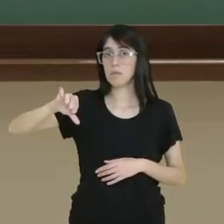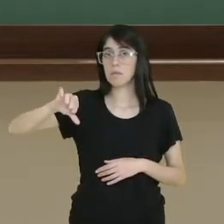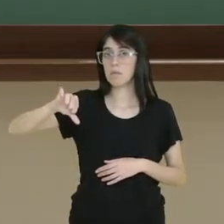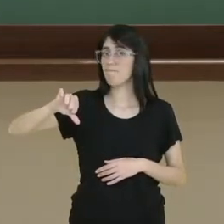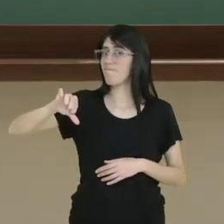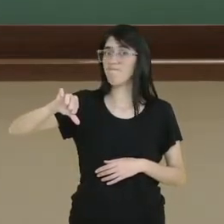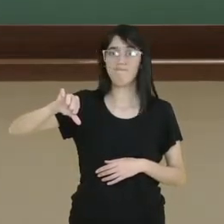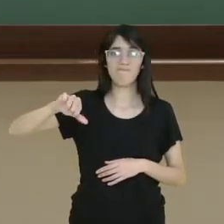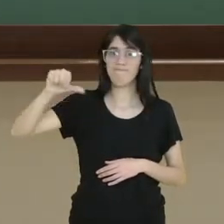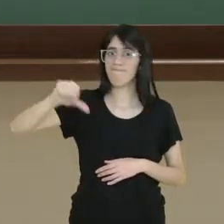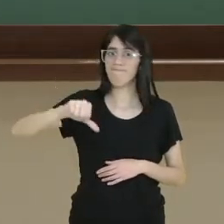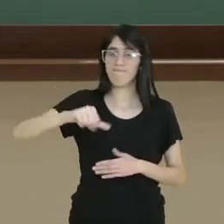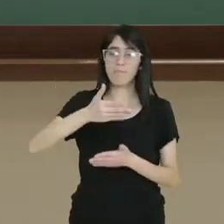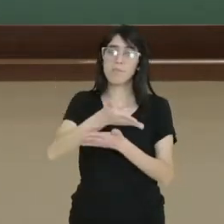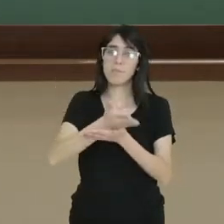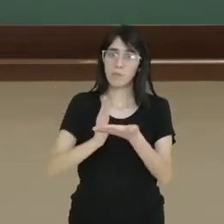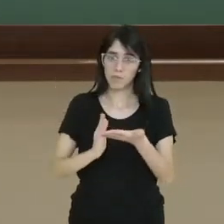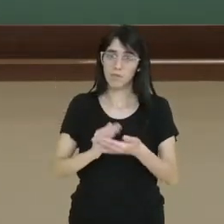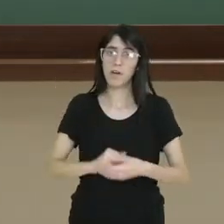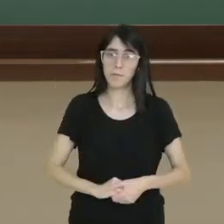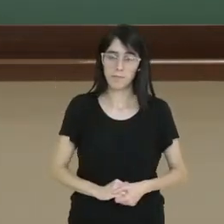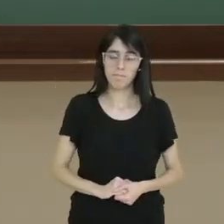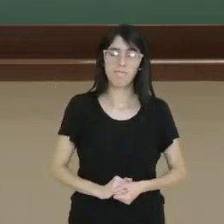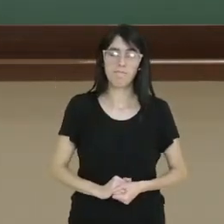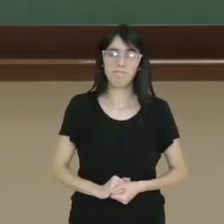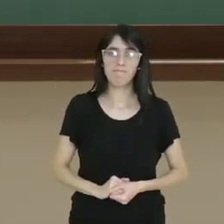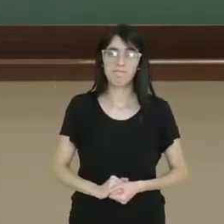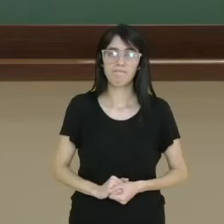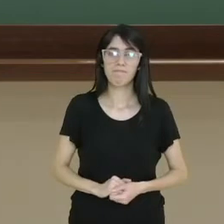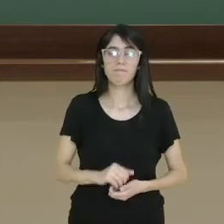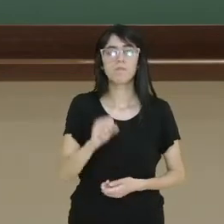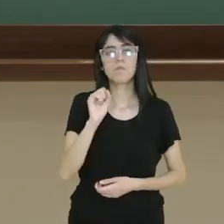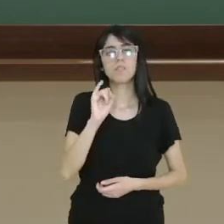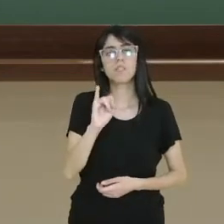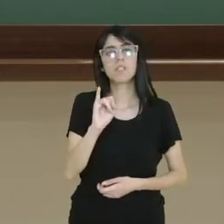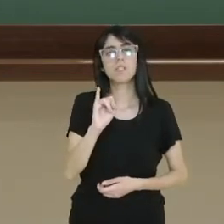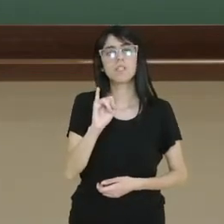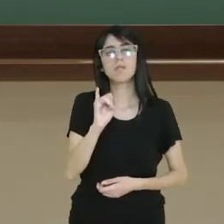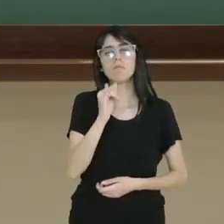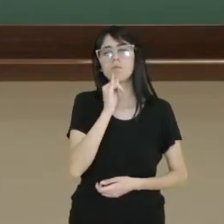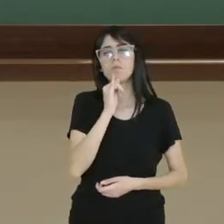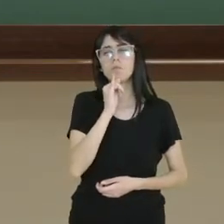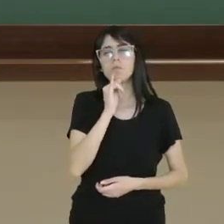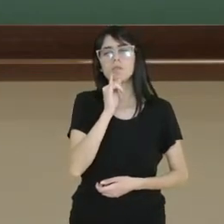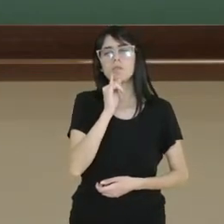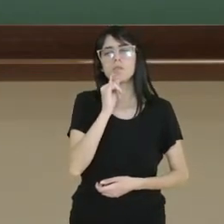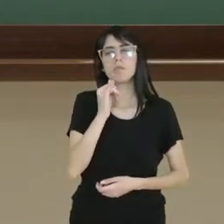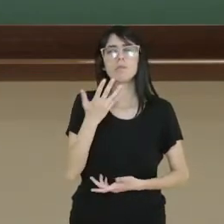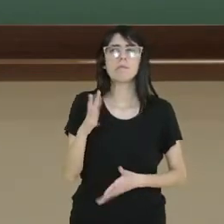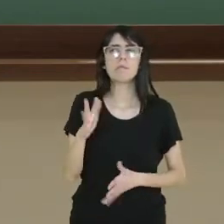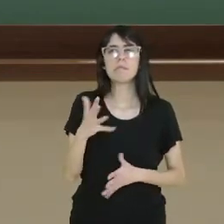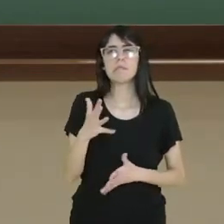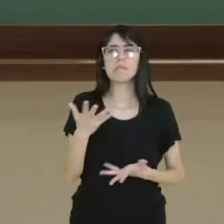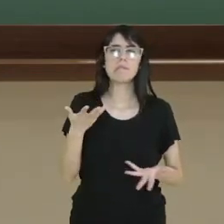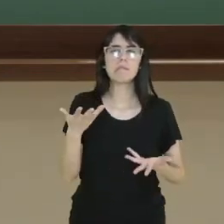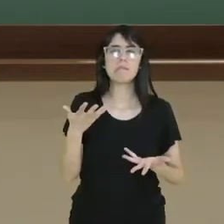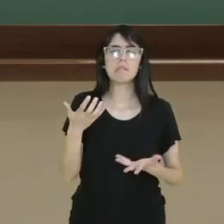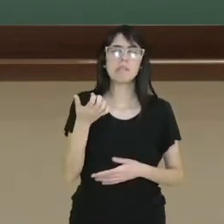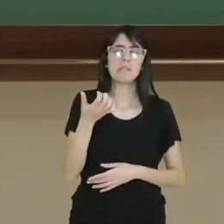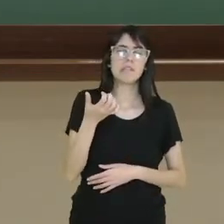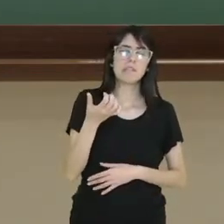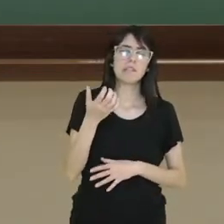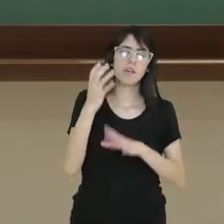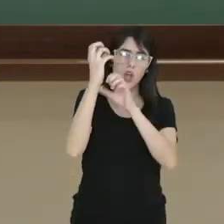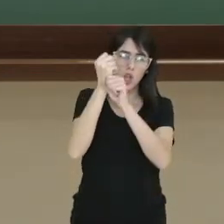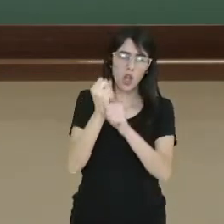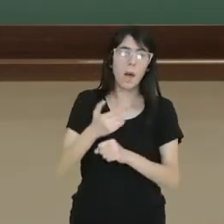teria sido aprovado, teria sido reprovado no curso. E se a média dele fosse maior, pessoal? Por exemplo, ele tivesse tirado